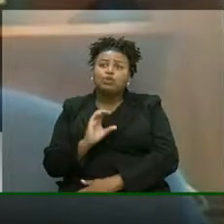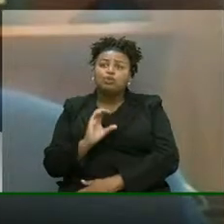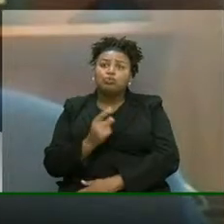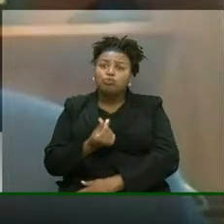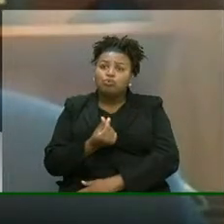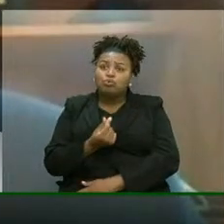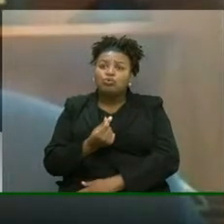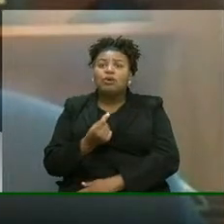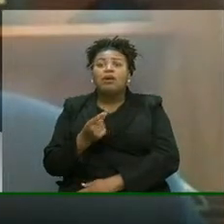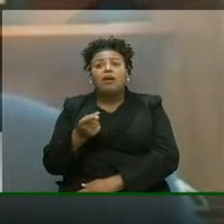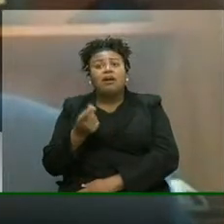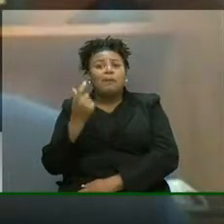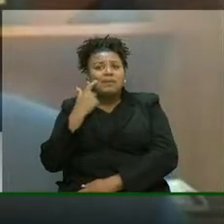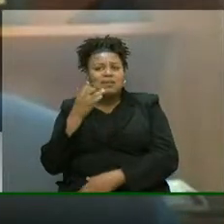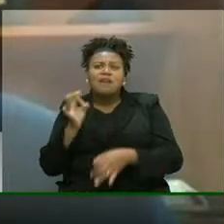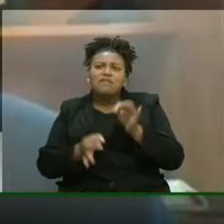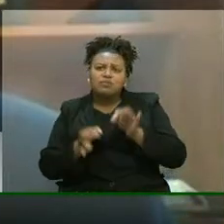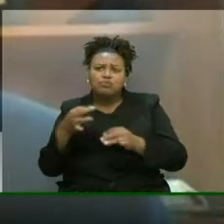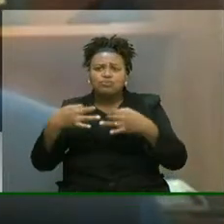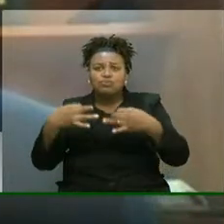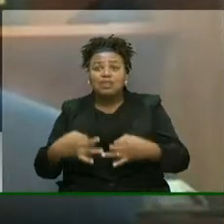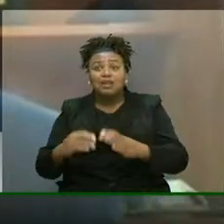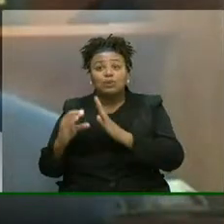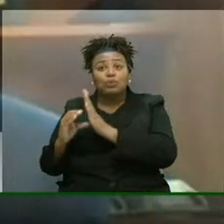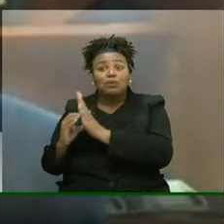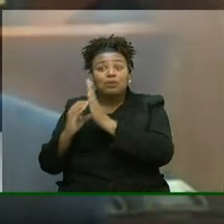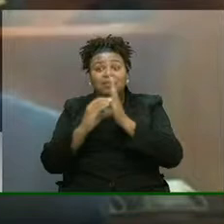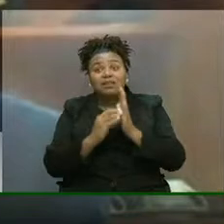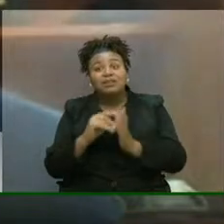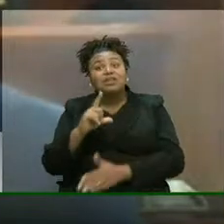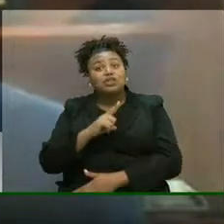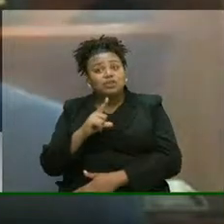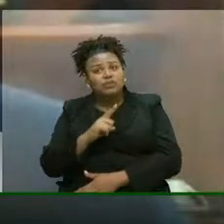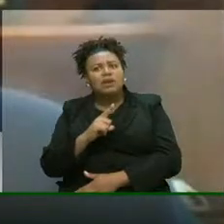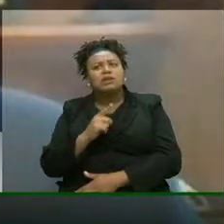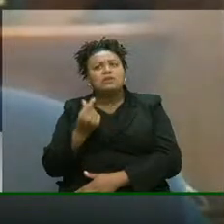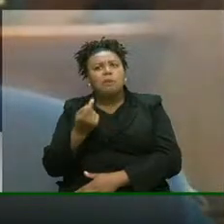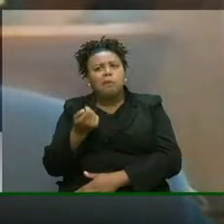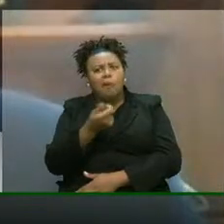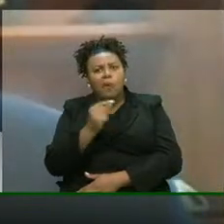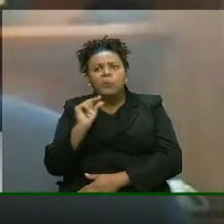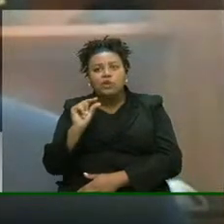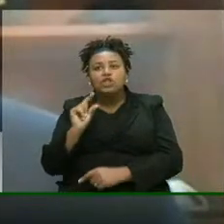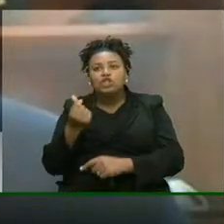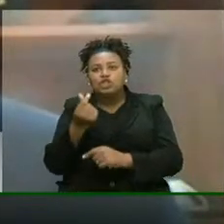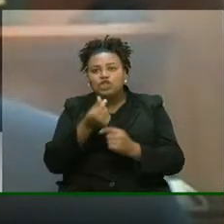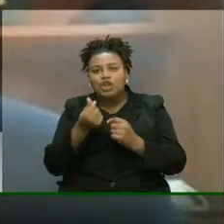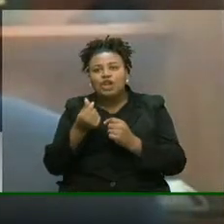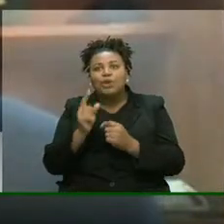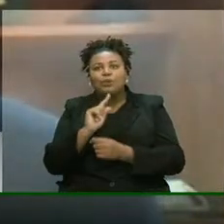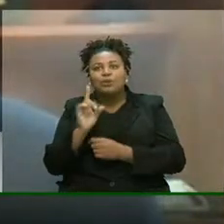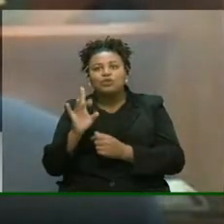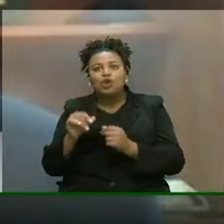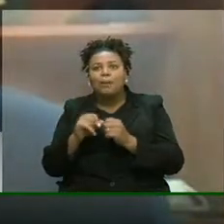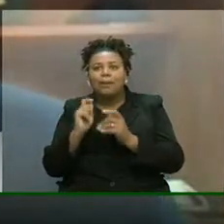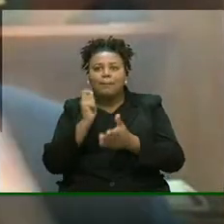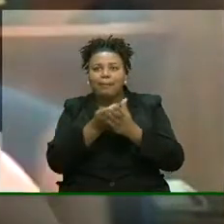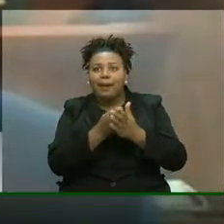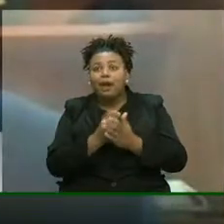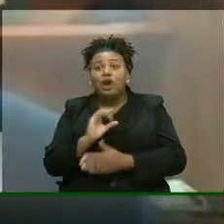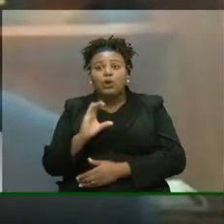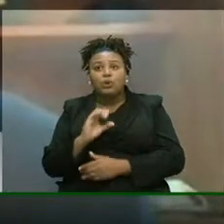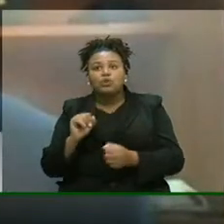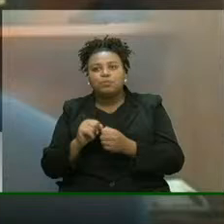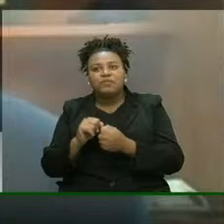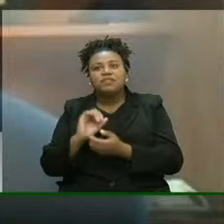até consideraria justo e consideraria correto que o Detran tivesse um pouco de recurso ali, não somente para cobrir os seus custos, mas para